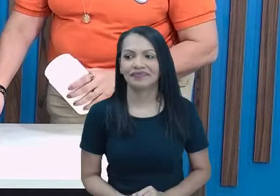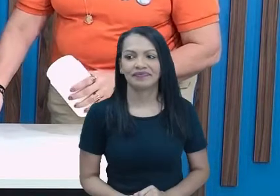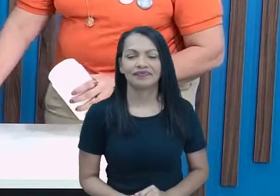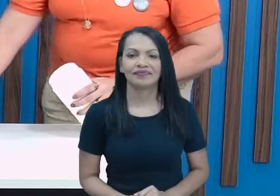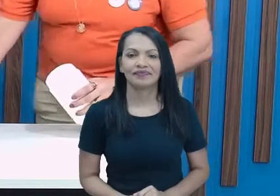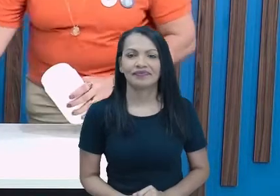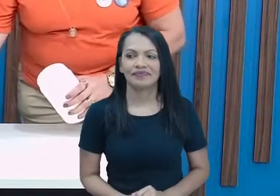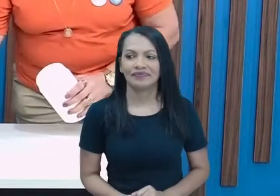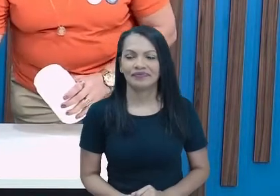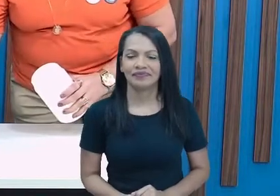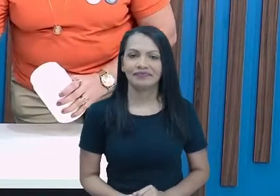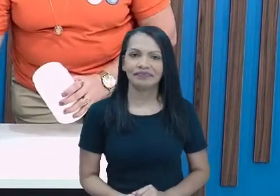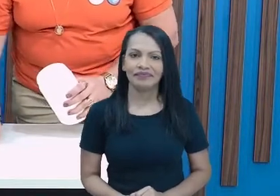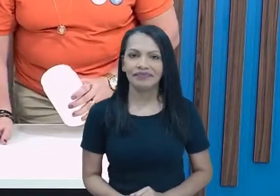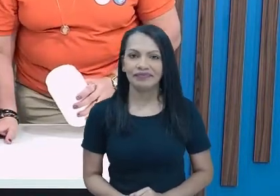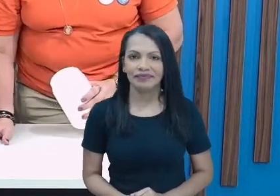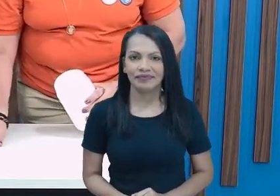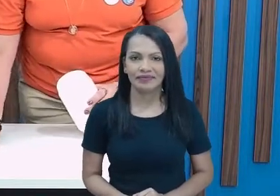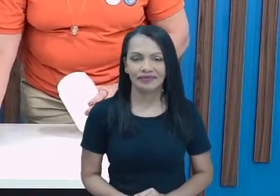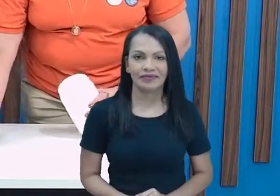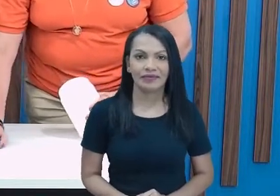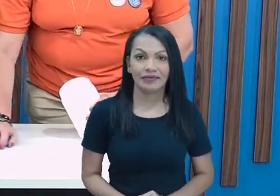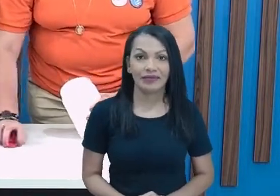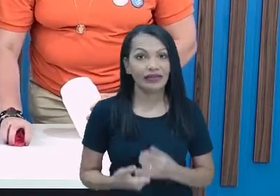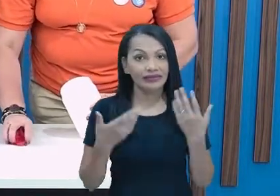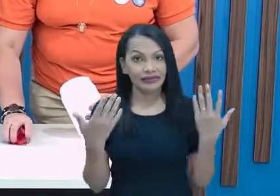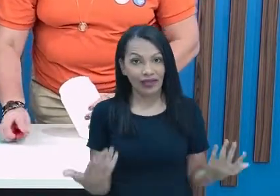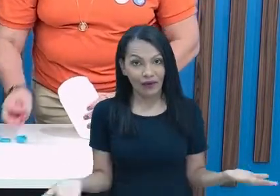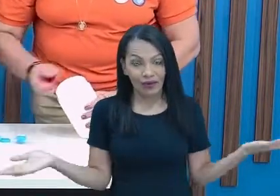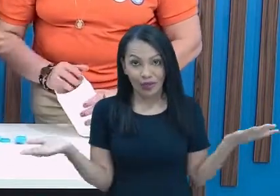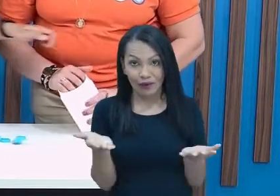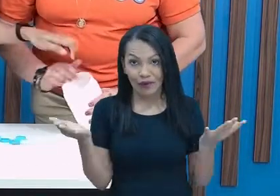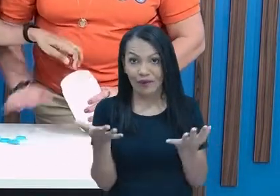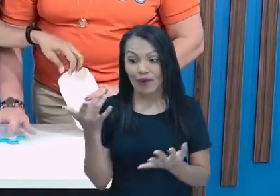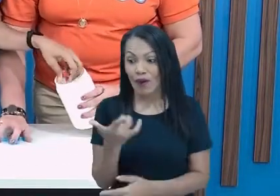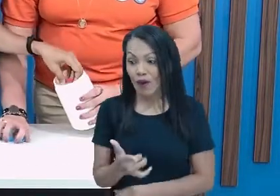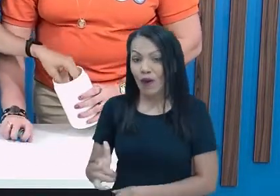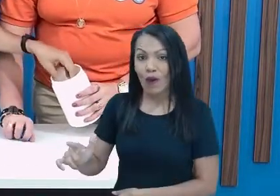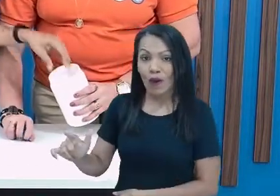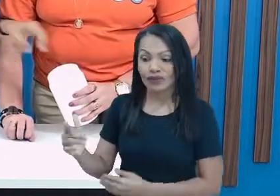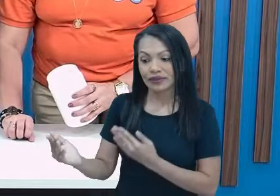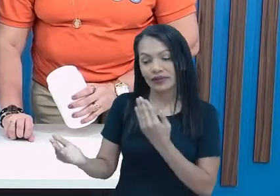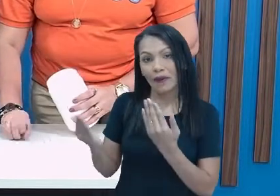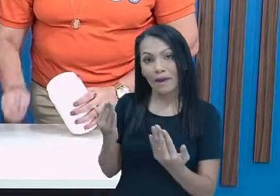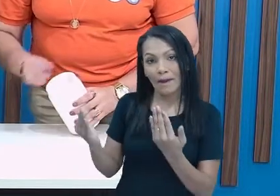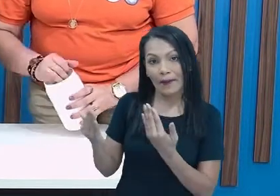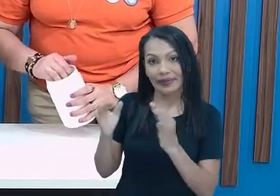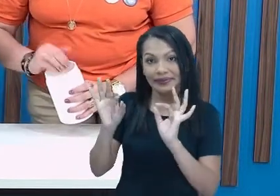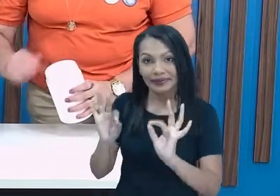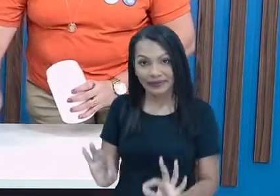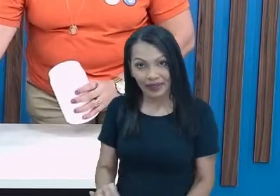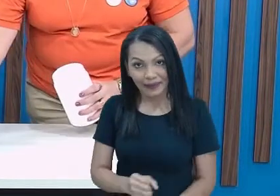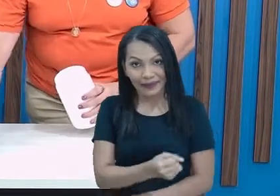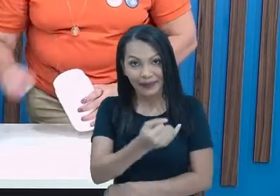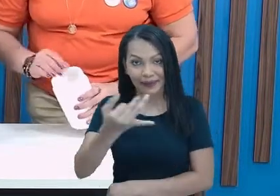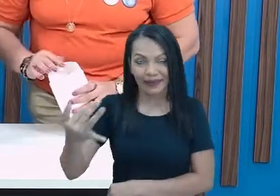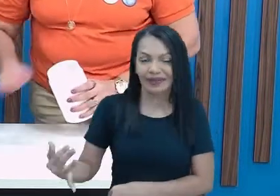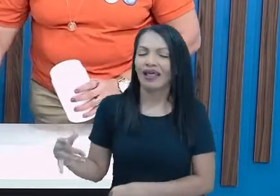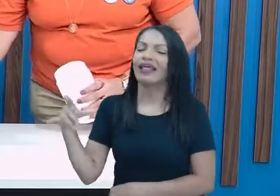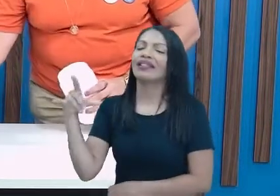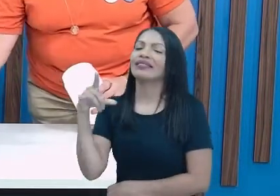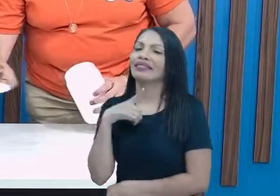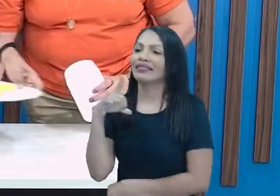Não, vou não. Deixa eu botar logo aqui. E aí vamos para aqui, para outras comparações, tá certo? De quantidades. Eu tenho